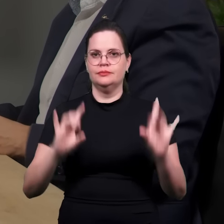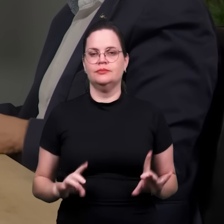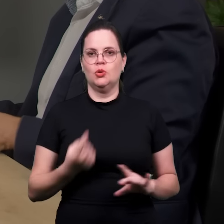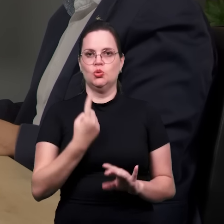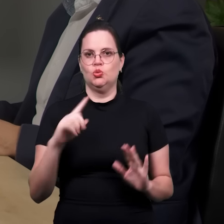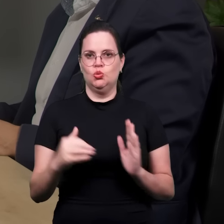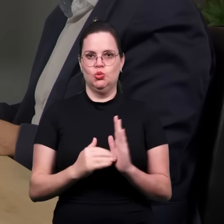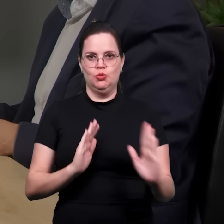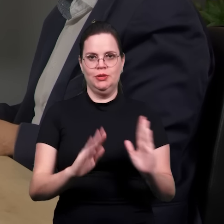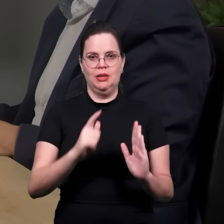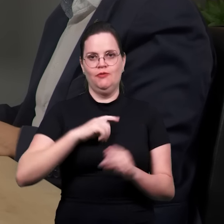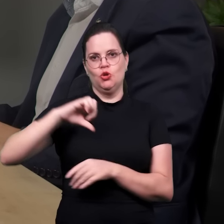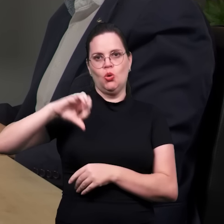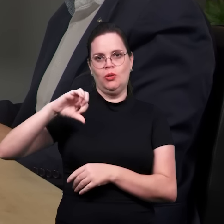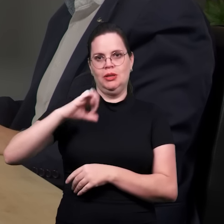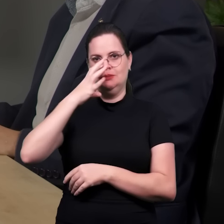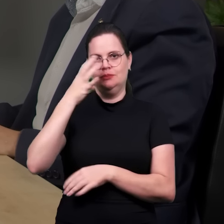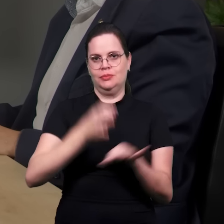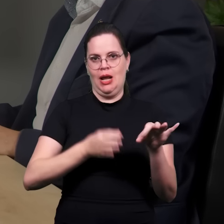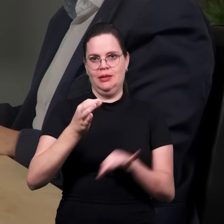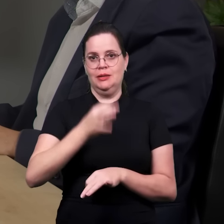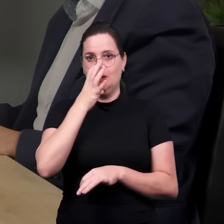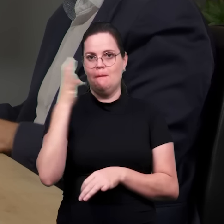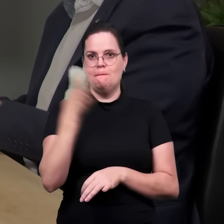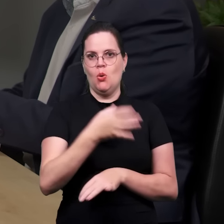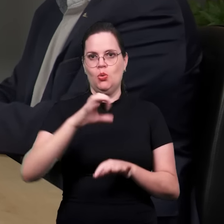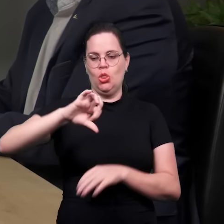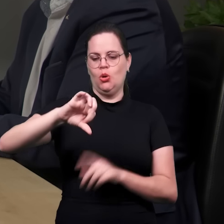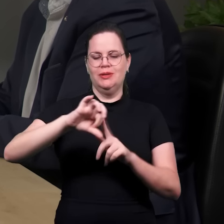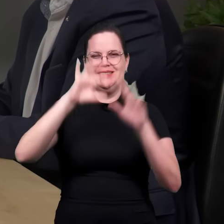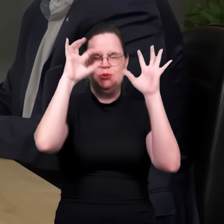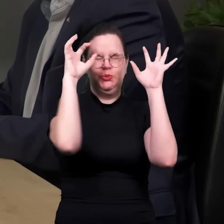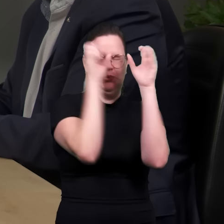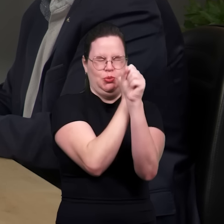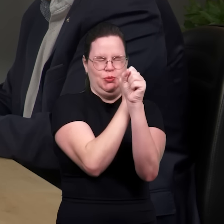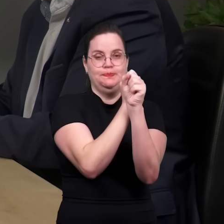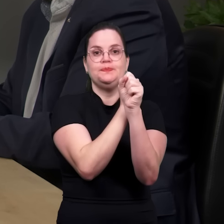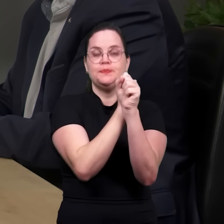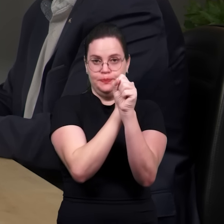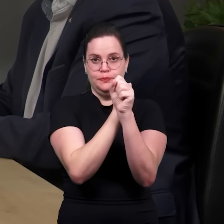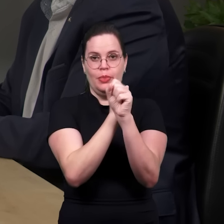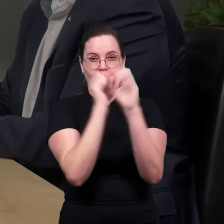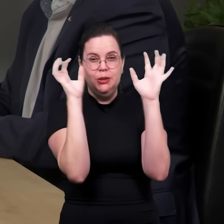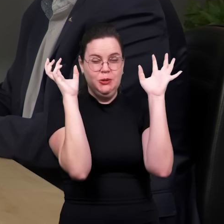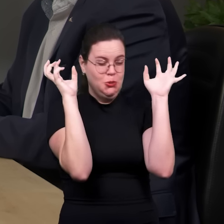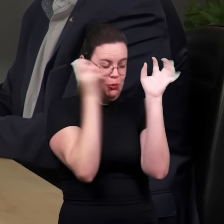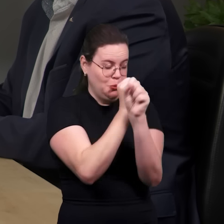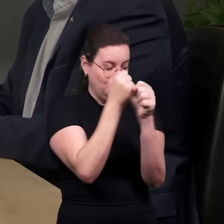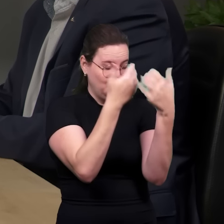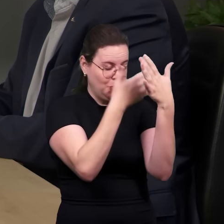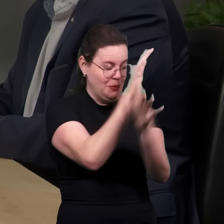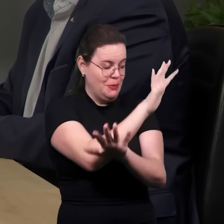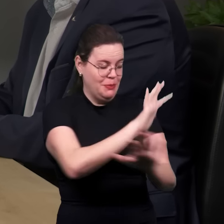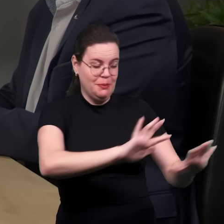operou o nono sinal, o chamado sinal das trevas. A palavra de Deus diz, né, naquele momento ali, que